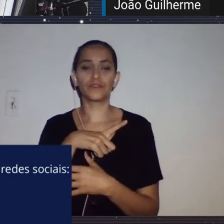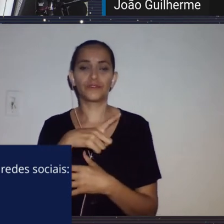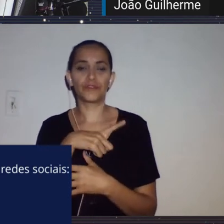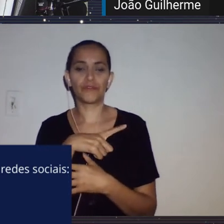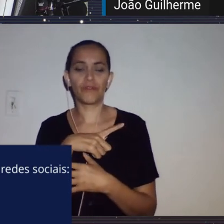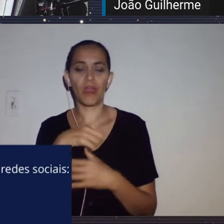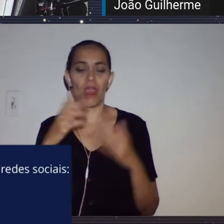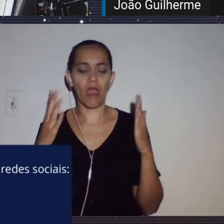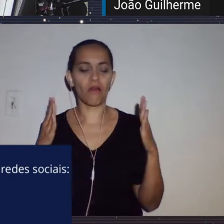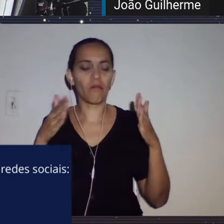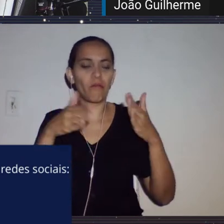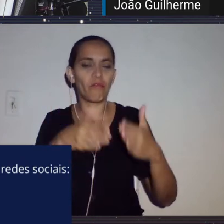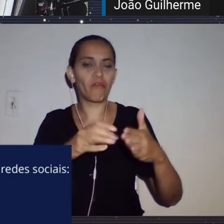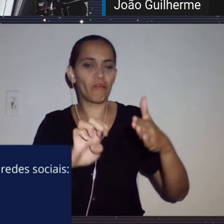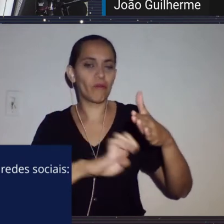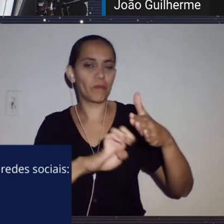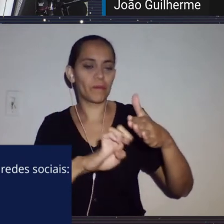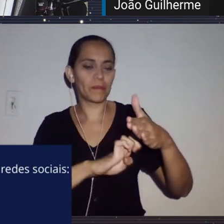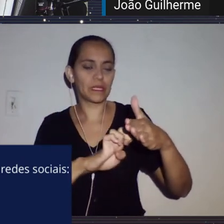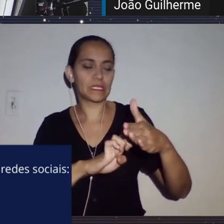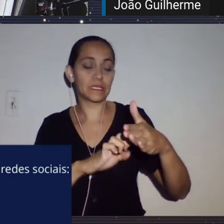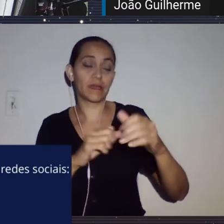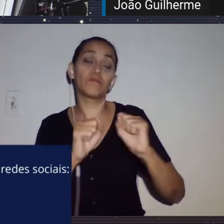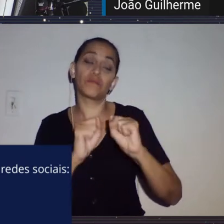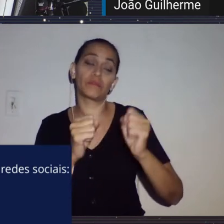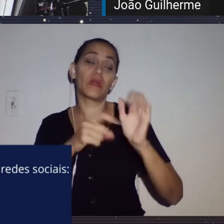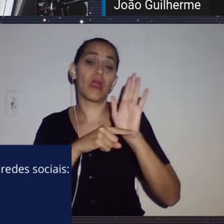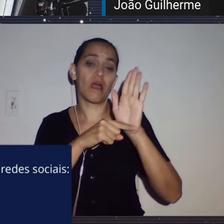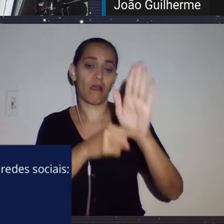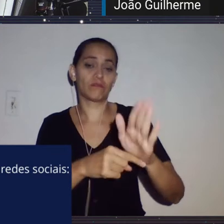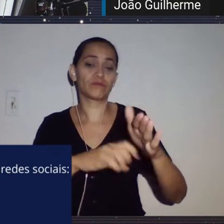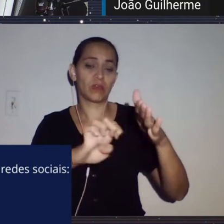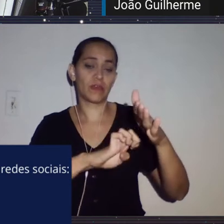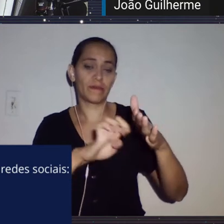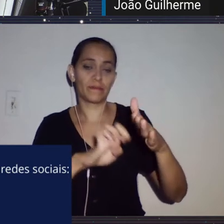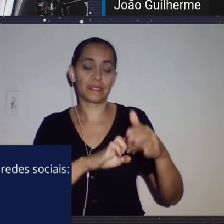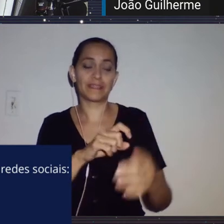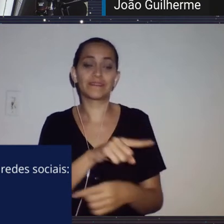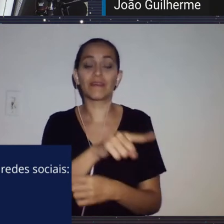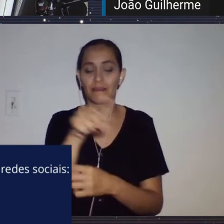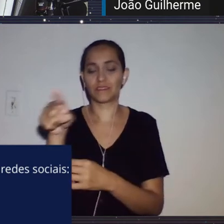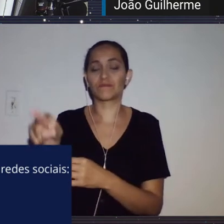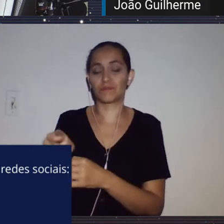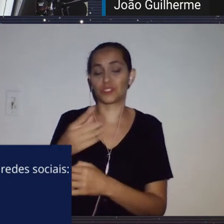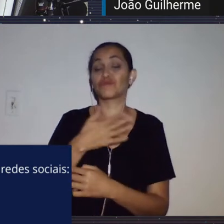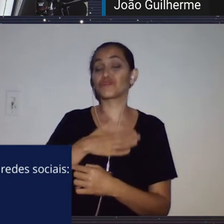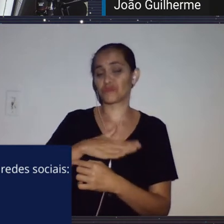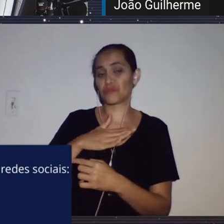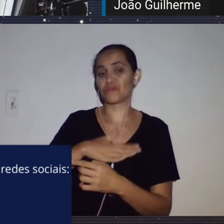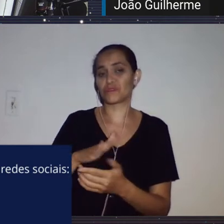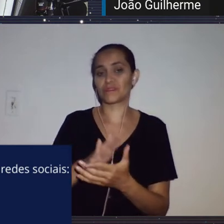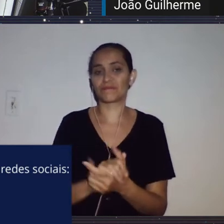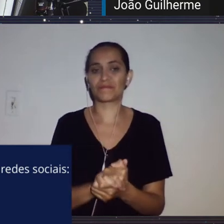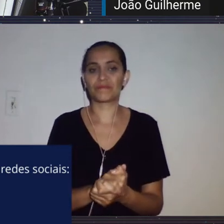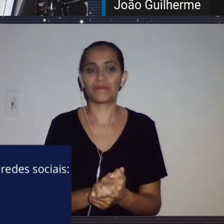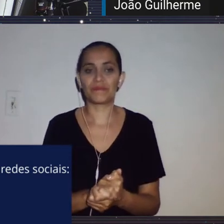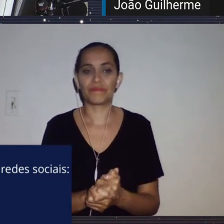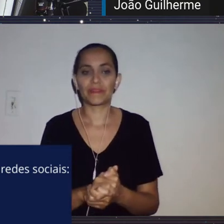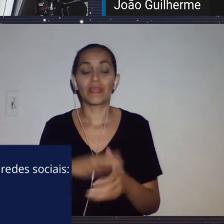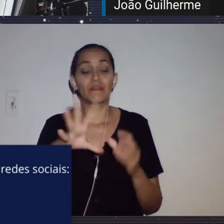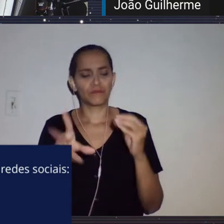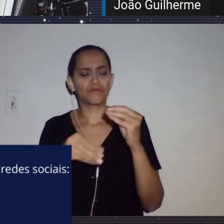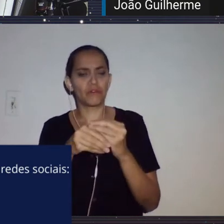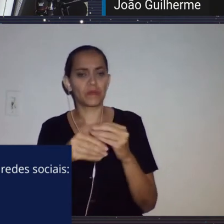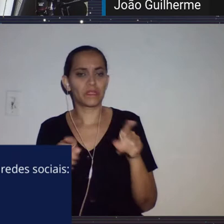você contribuir para a biblioteca relacionada a ela, a galera gosta geralmente. Eu acho que um comentário relacionado, João,